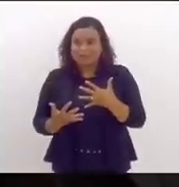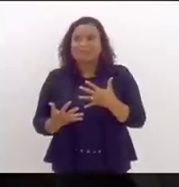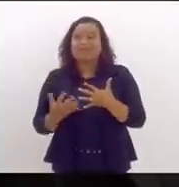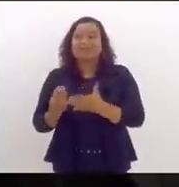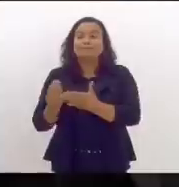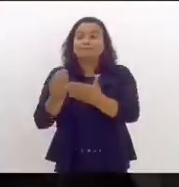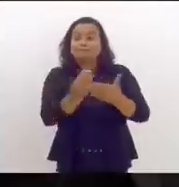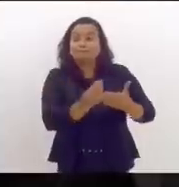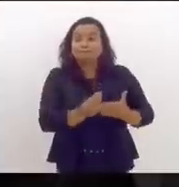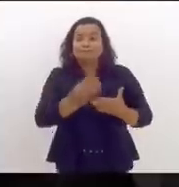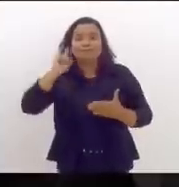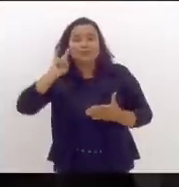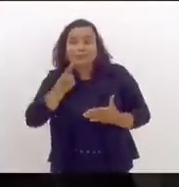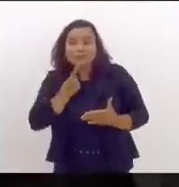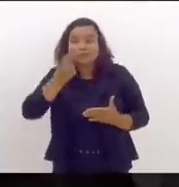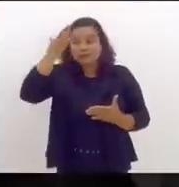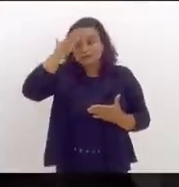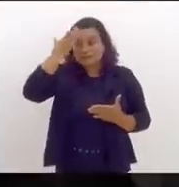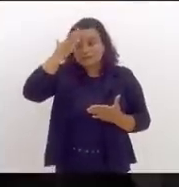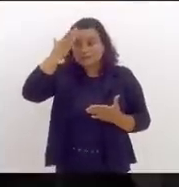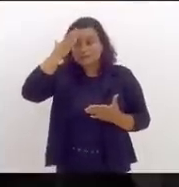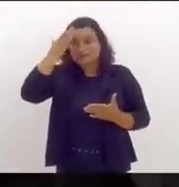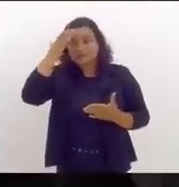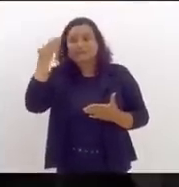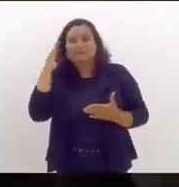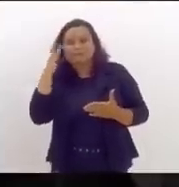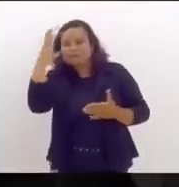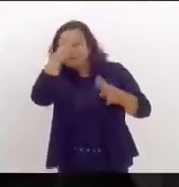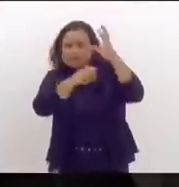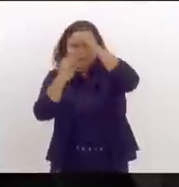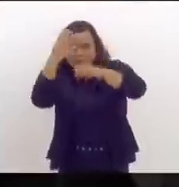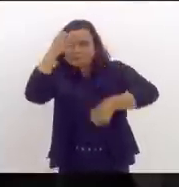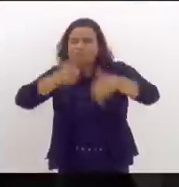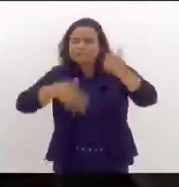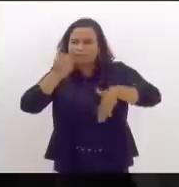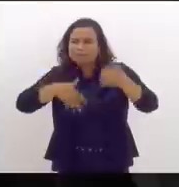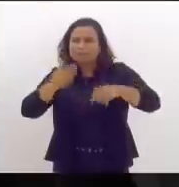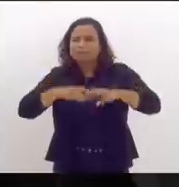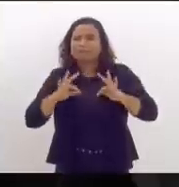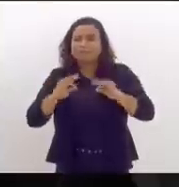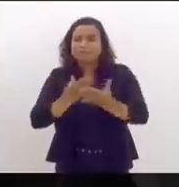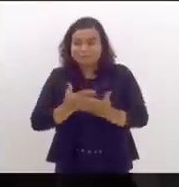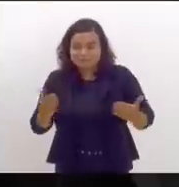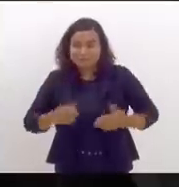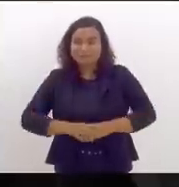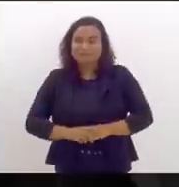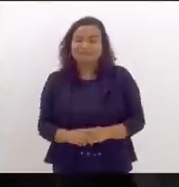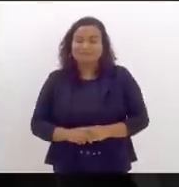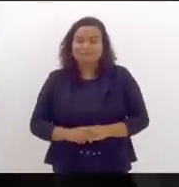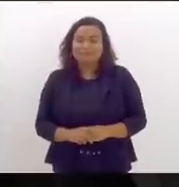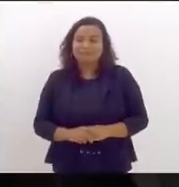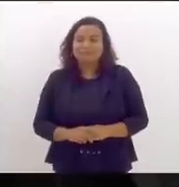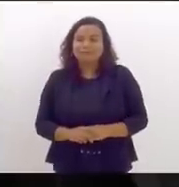de libras que leva a nossa voz aos deficientes auditivos